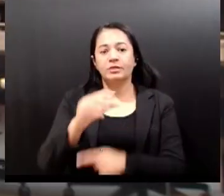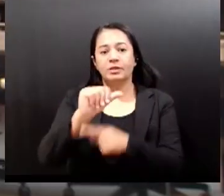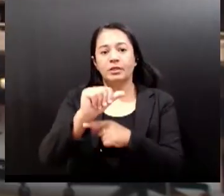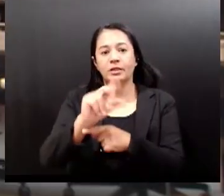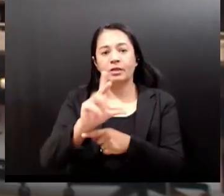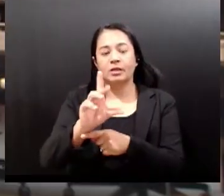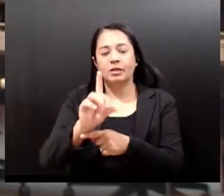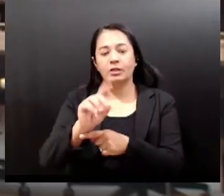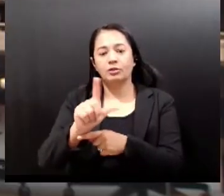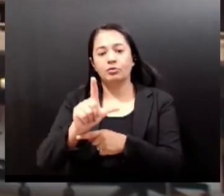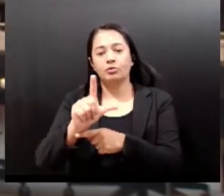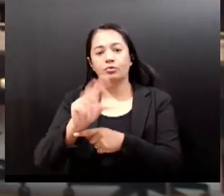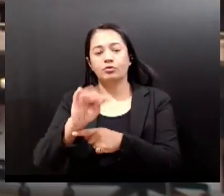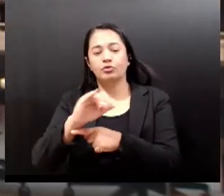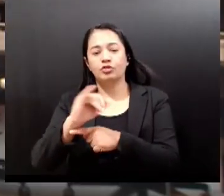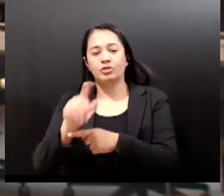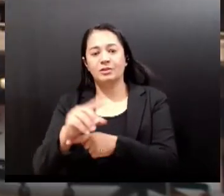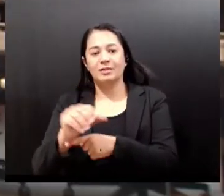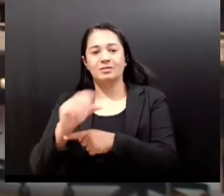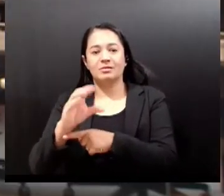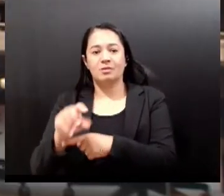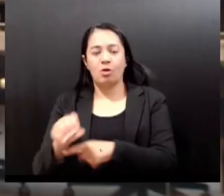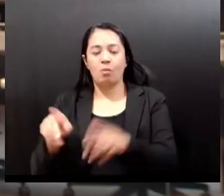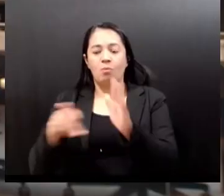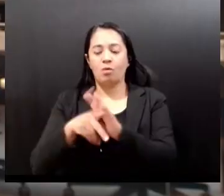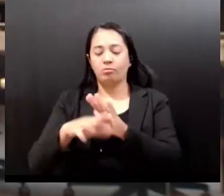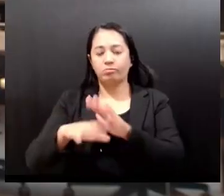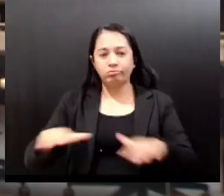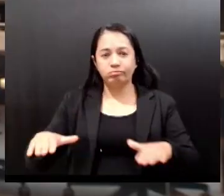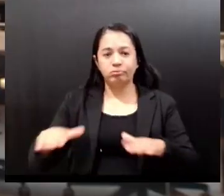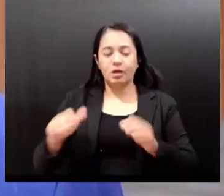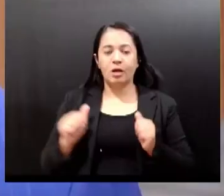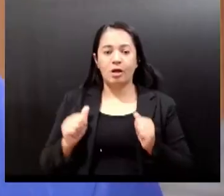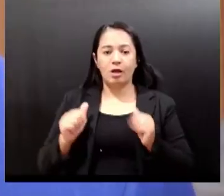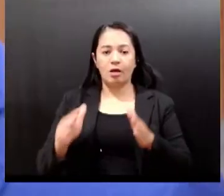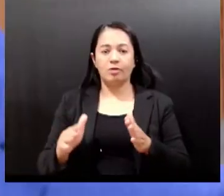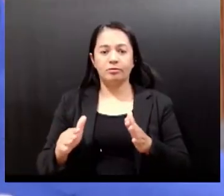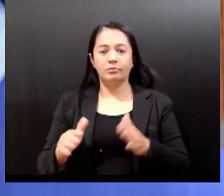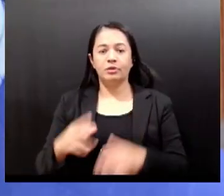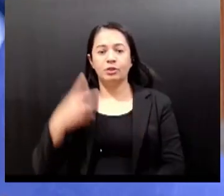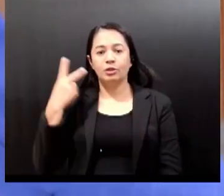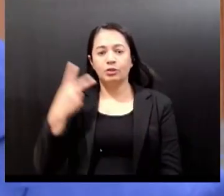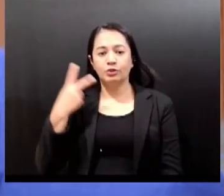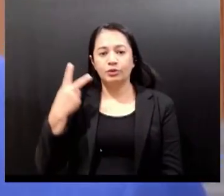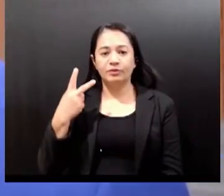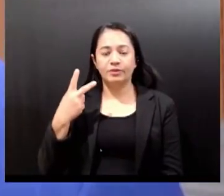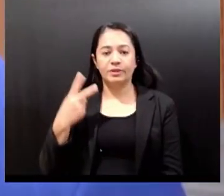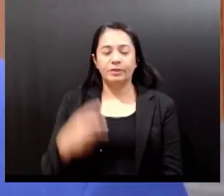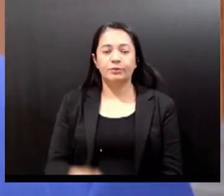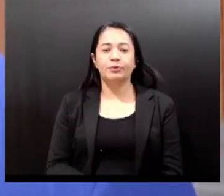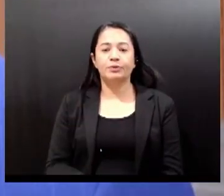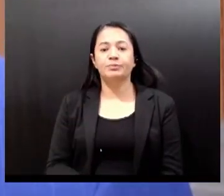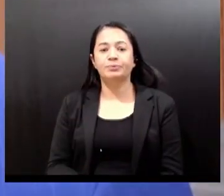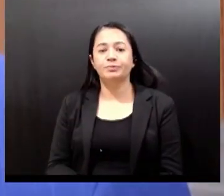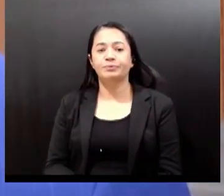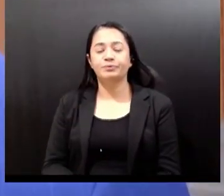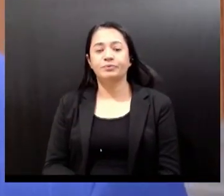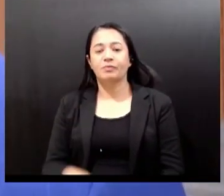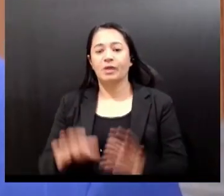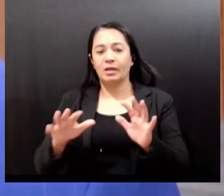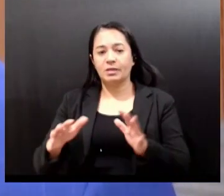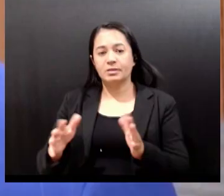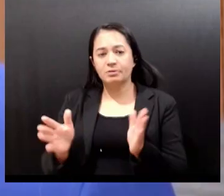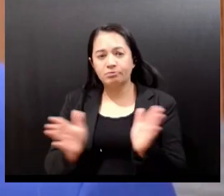âmbito digital. A iniciativa é do vereador Permínio Monteiro. Essa grande mobilização nacional,